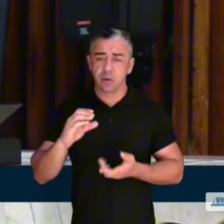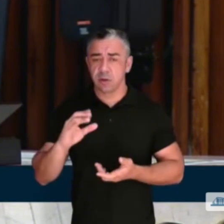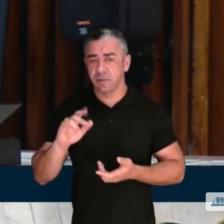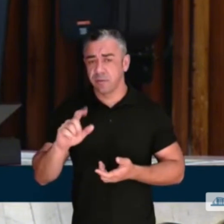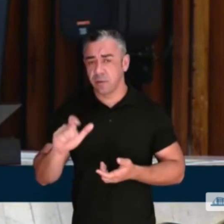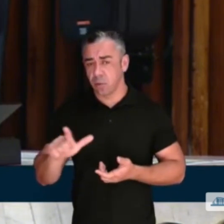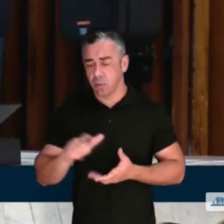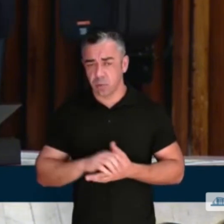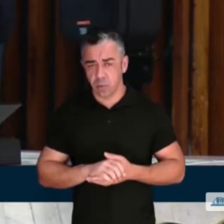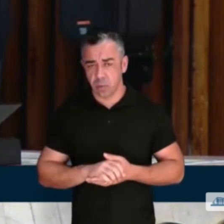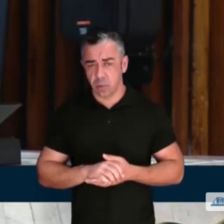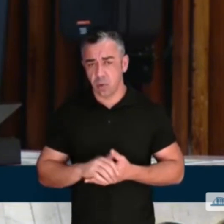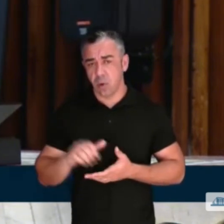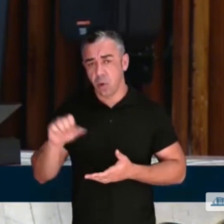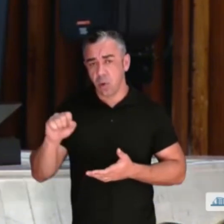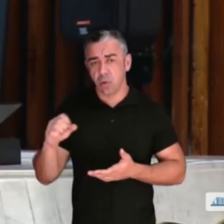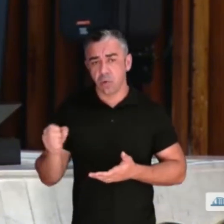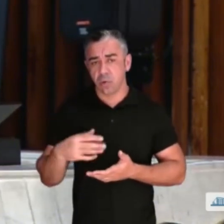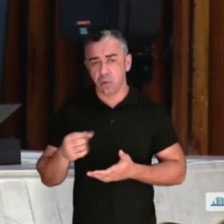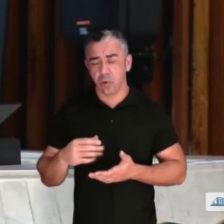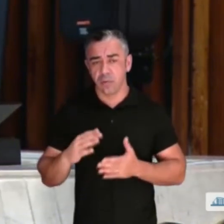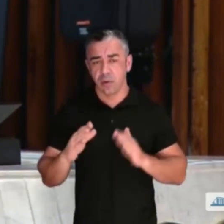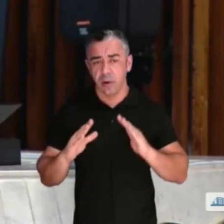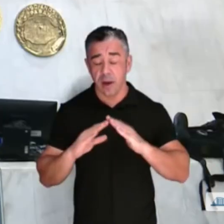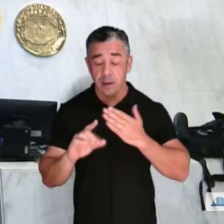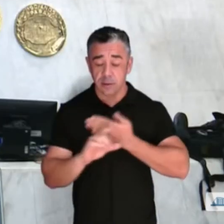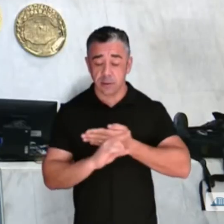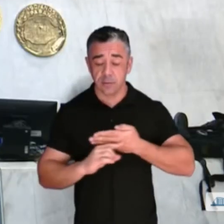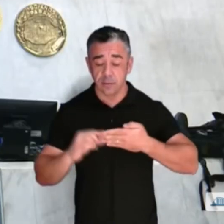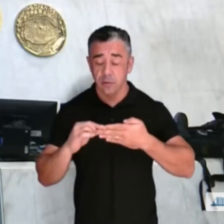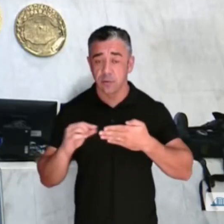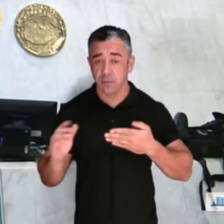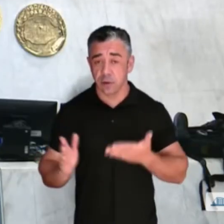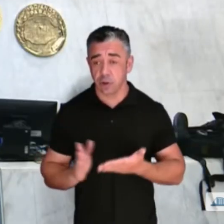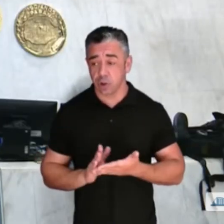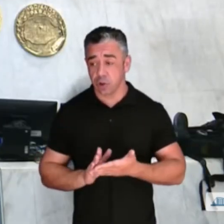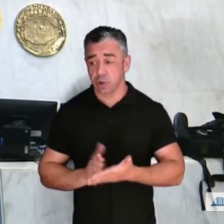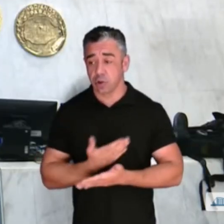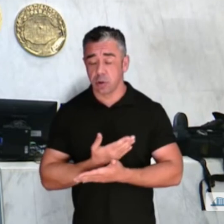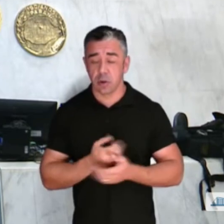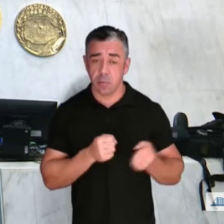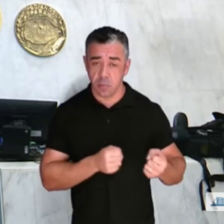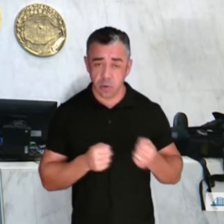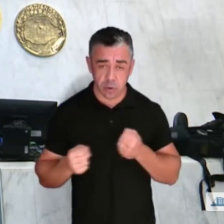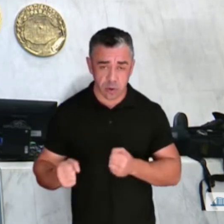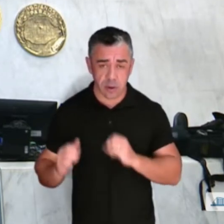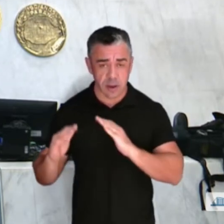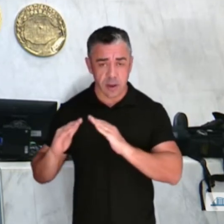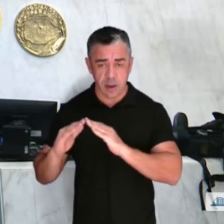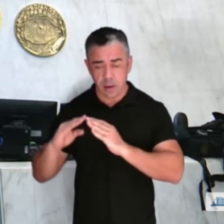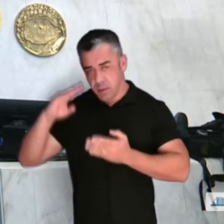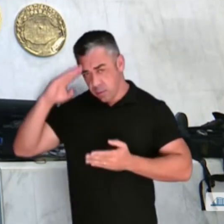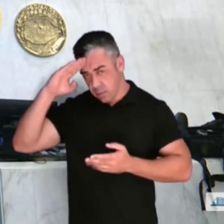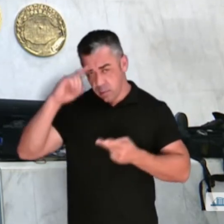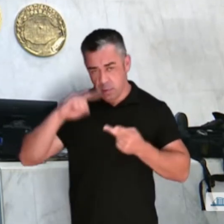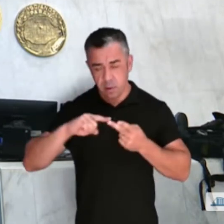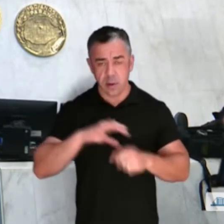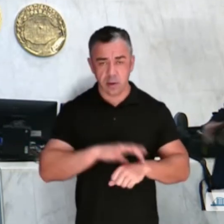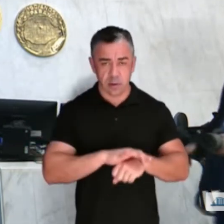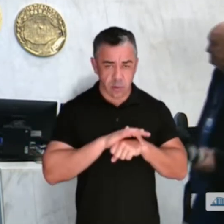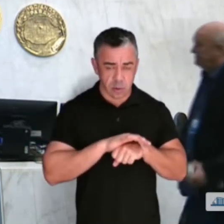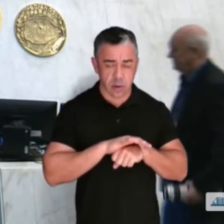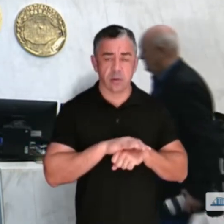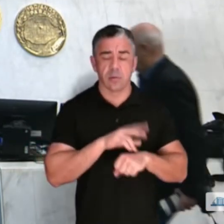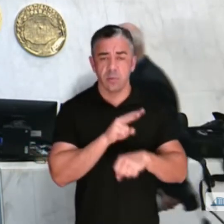ser constituídos 8 novos cargos na Casa Civil. Vai se tirar o poder da Casa Militar e da Secretaria de Segurança